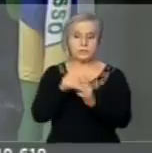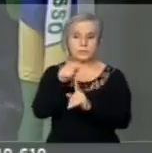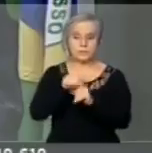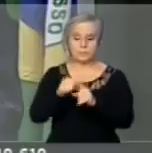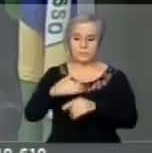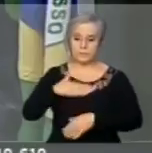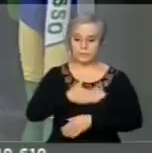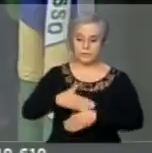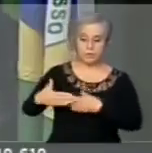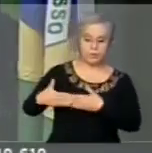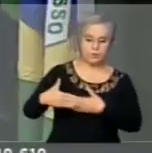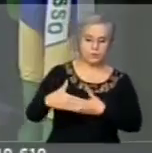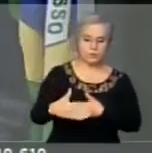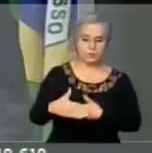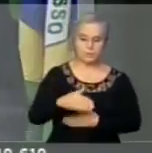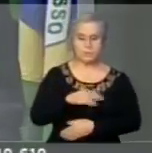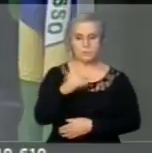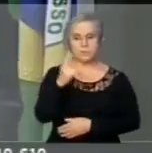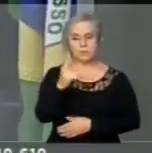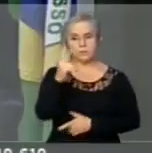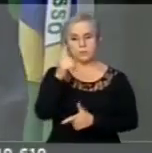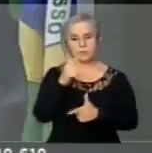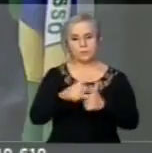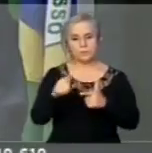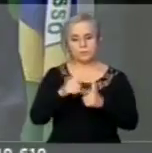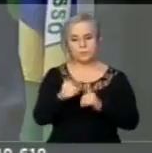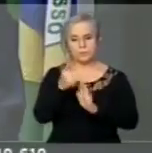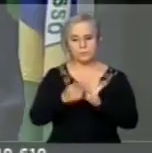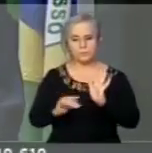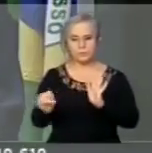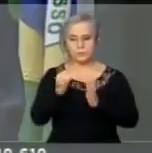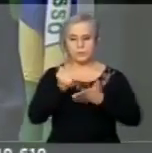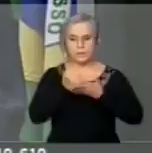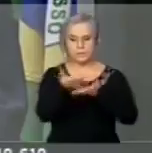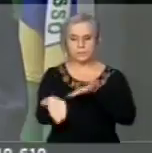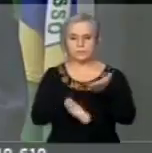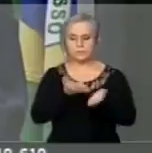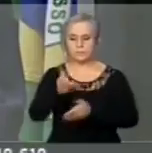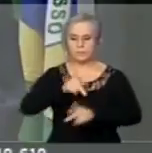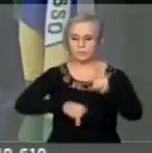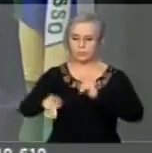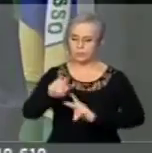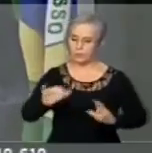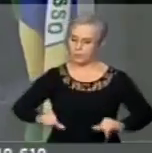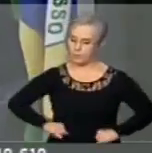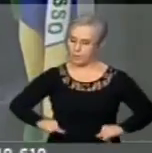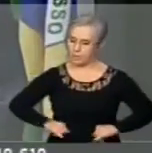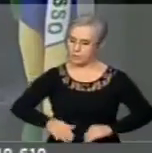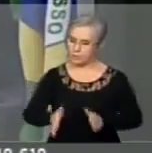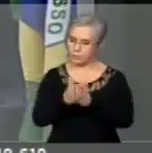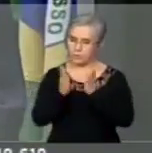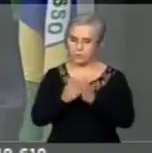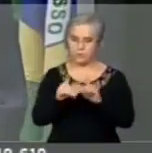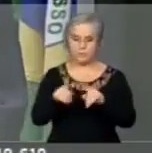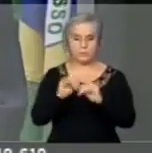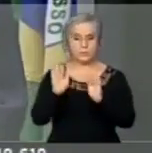seja, nós temos dois programas importantes no atendimento da população carente, literalmente no aviso